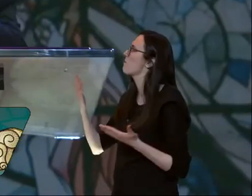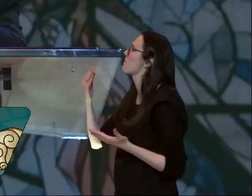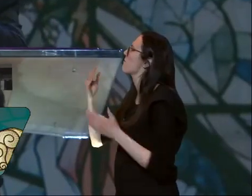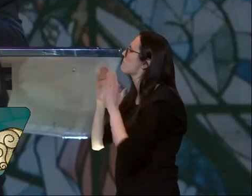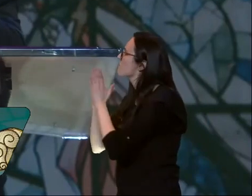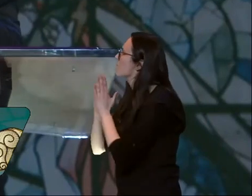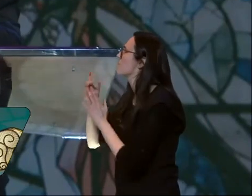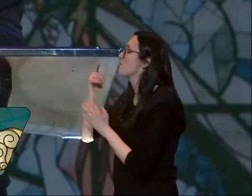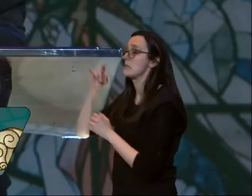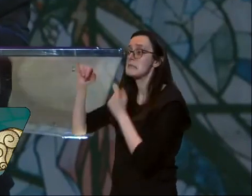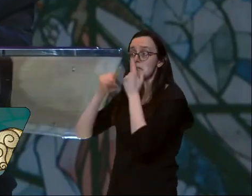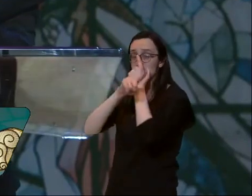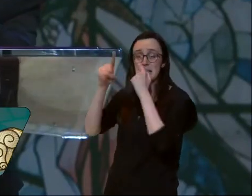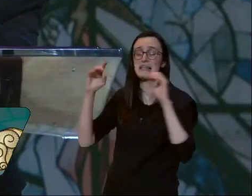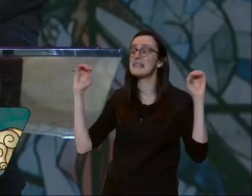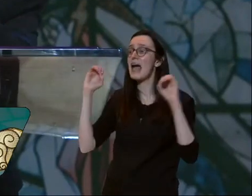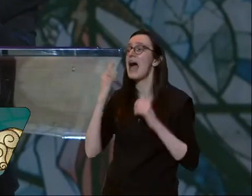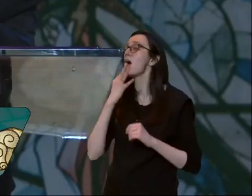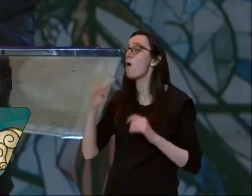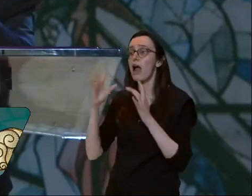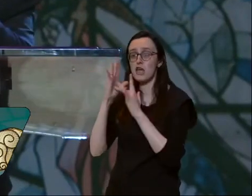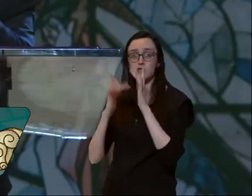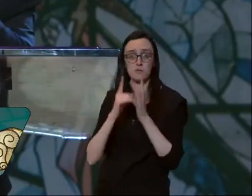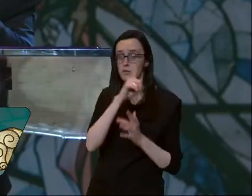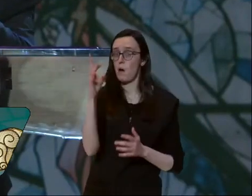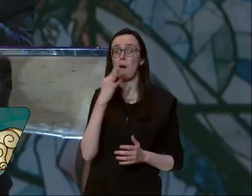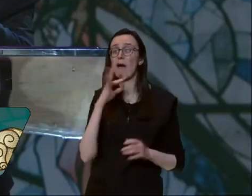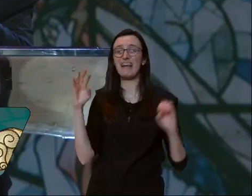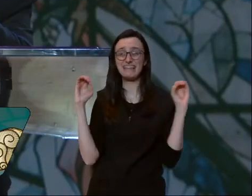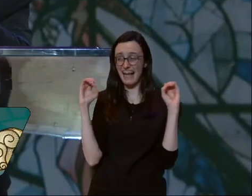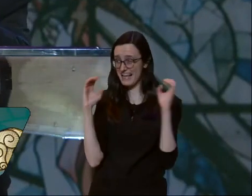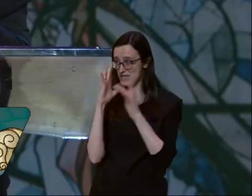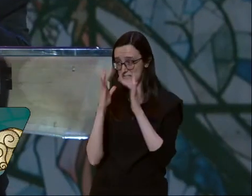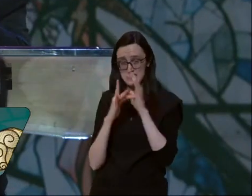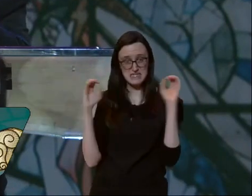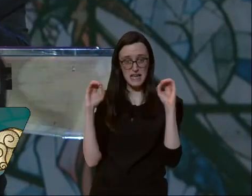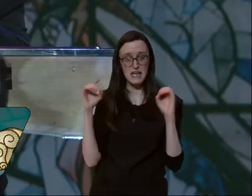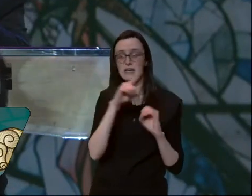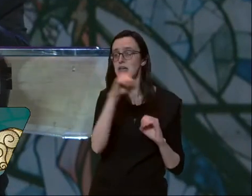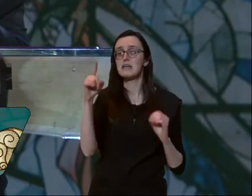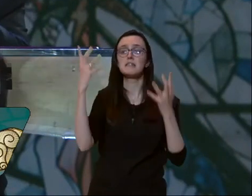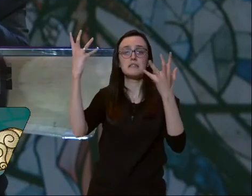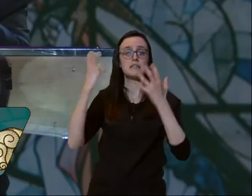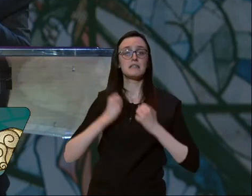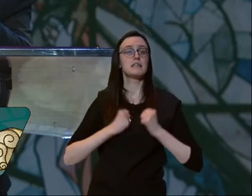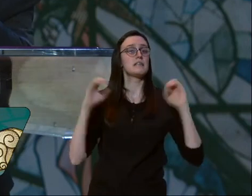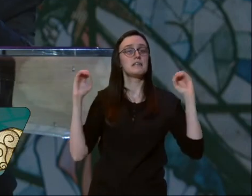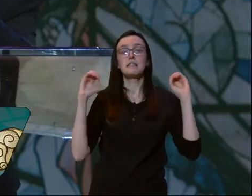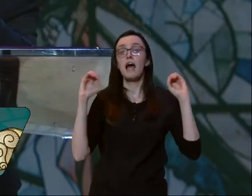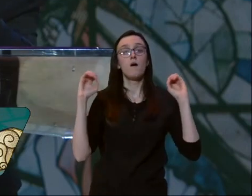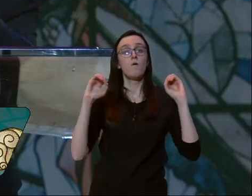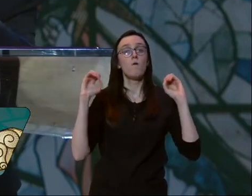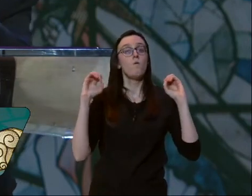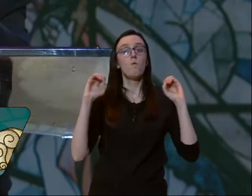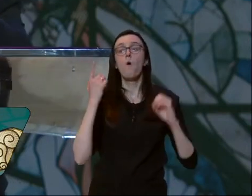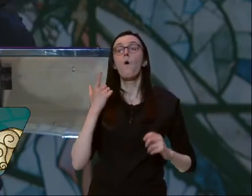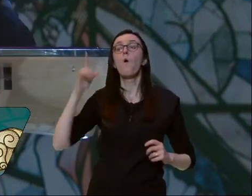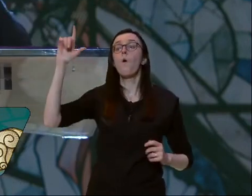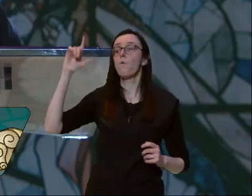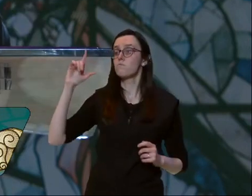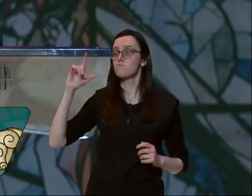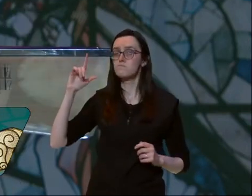Você que nunca teve um encontro com Jesus, você que nunca recebeu Jesus como seu